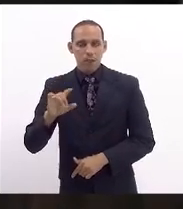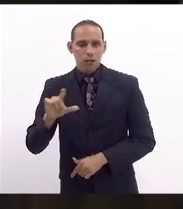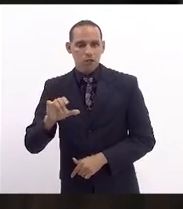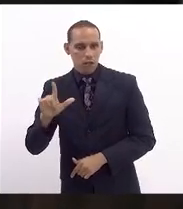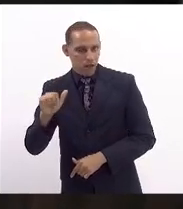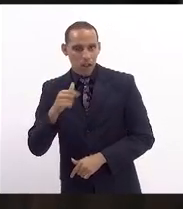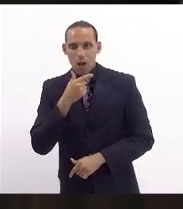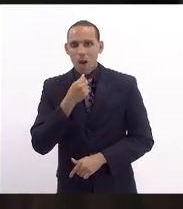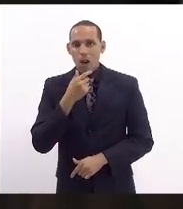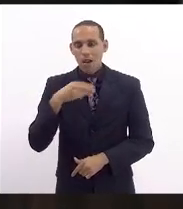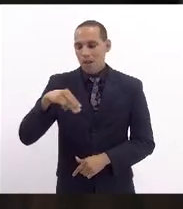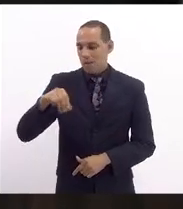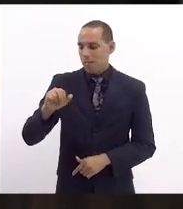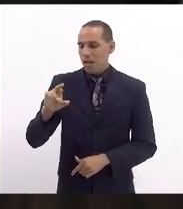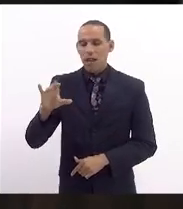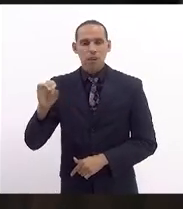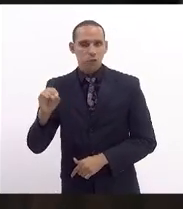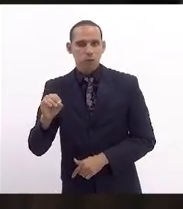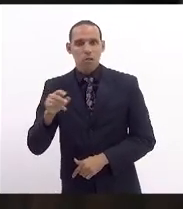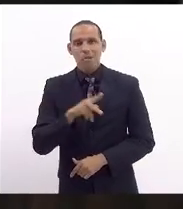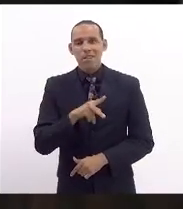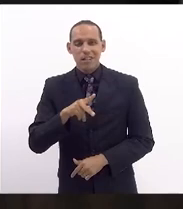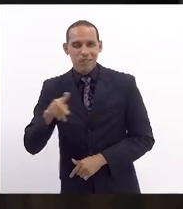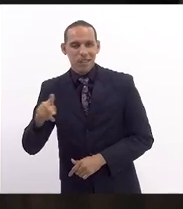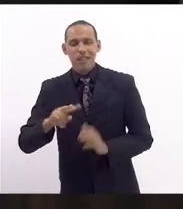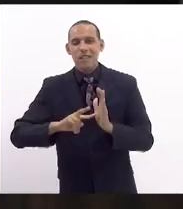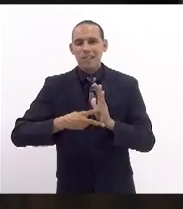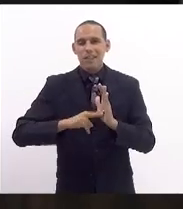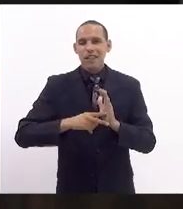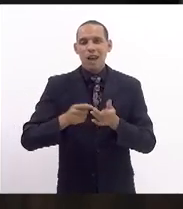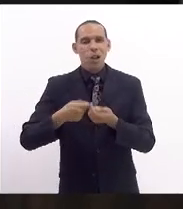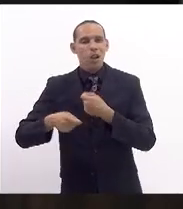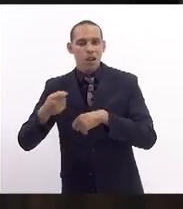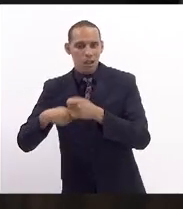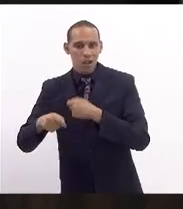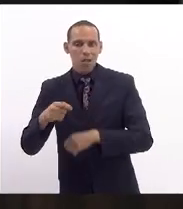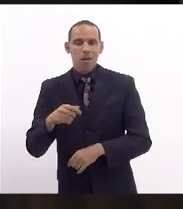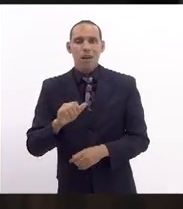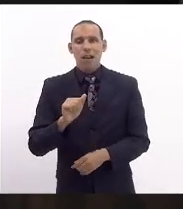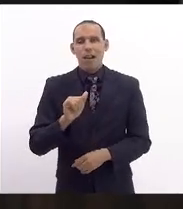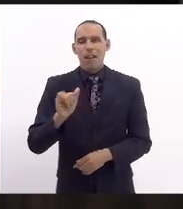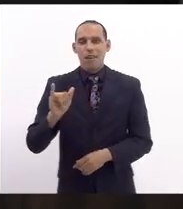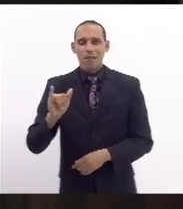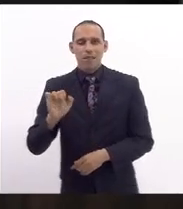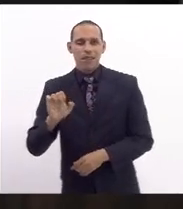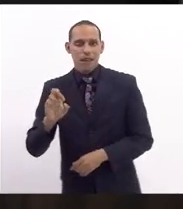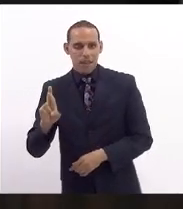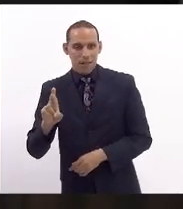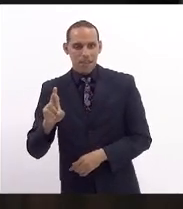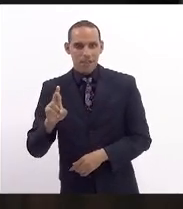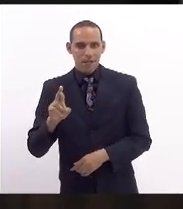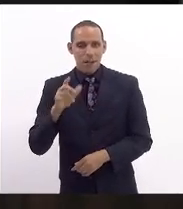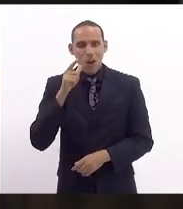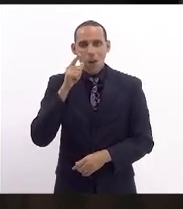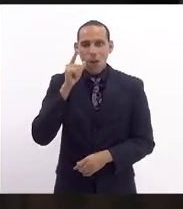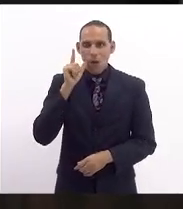correia Andrade Presidente Sindicato dos Empregados no comércio do Rio de Janeiro aí ontem